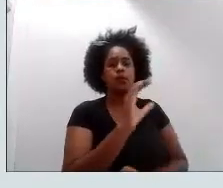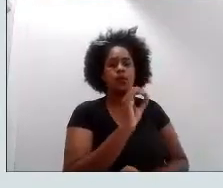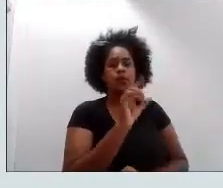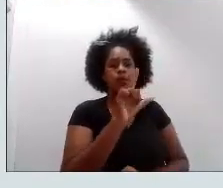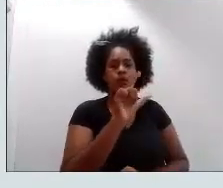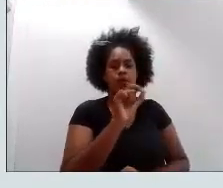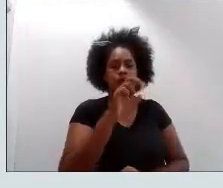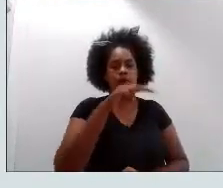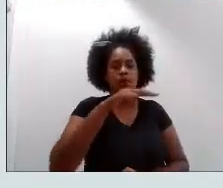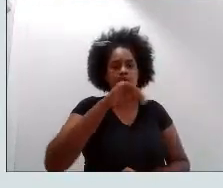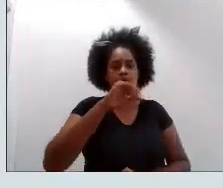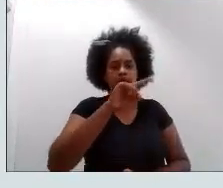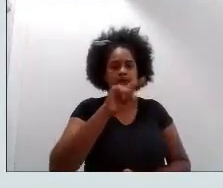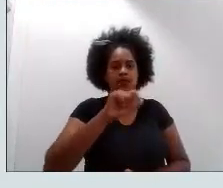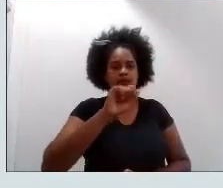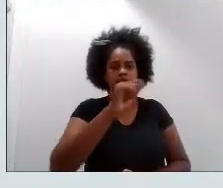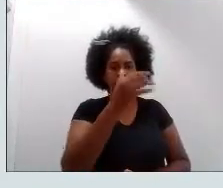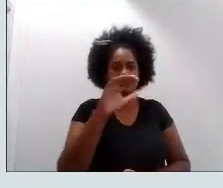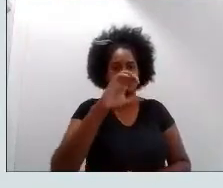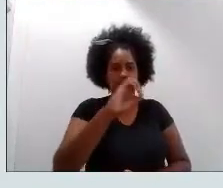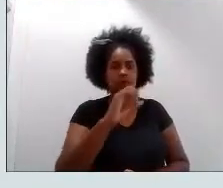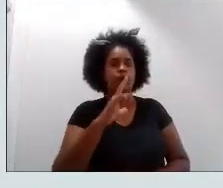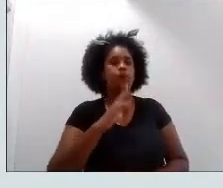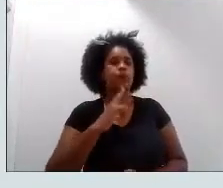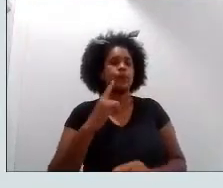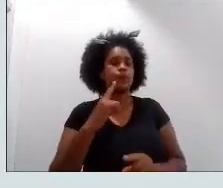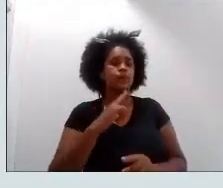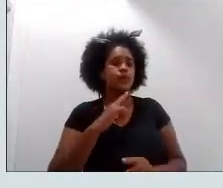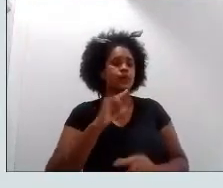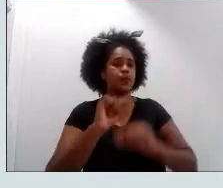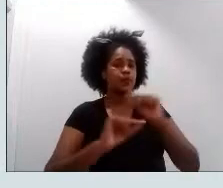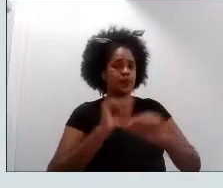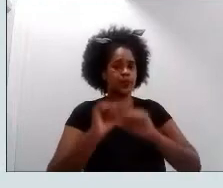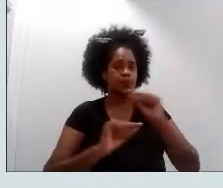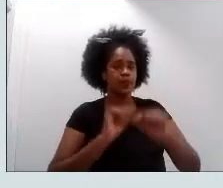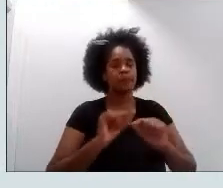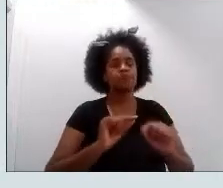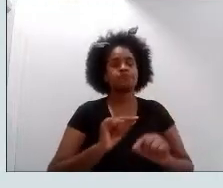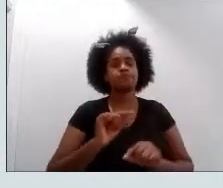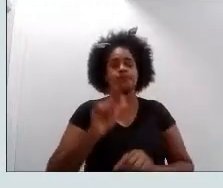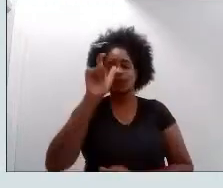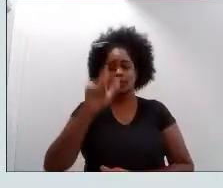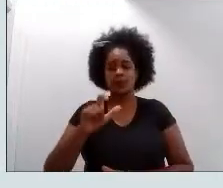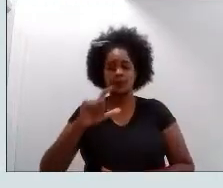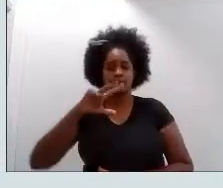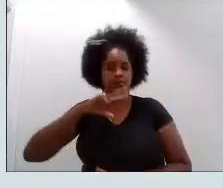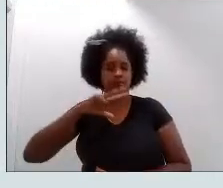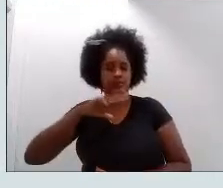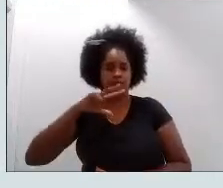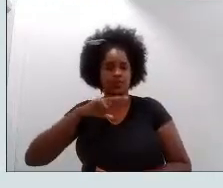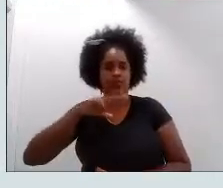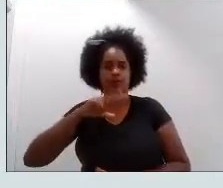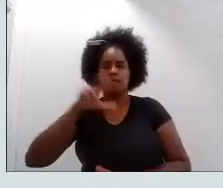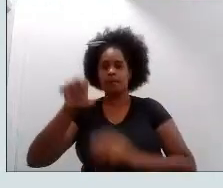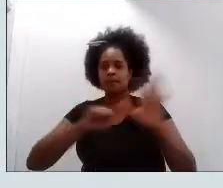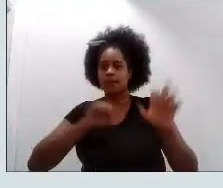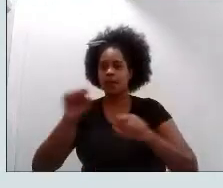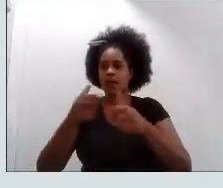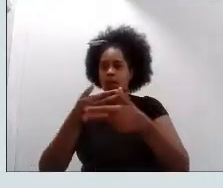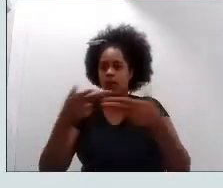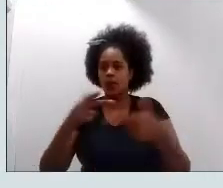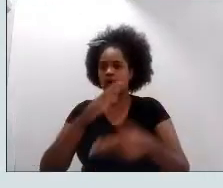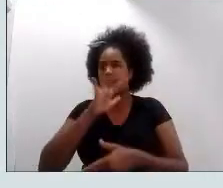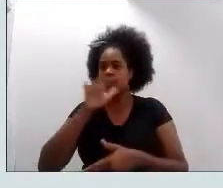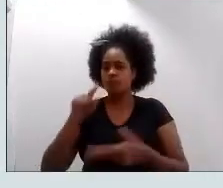ele traz sementes, plantas, diversas ferramentas agrícolas, animais domésticos, para